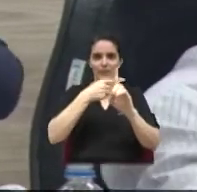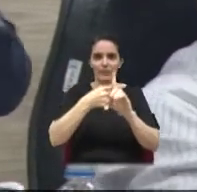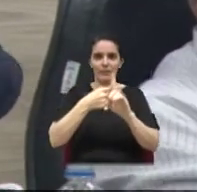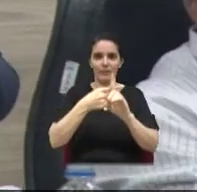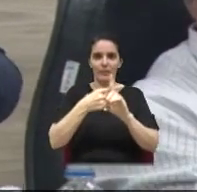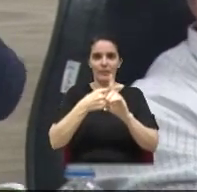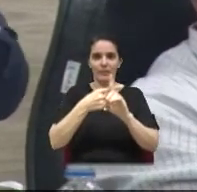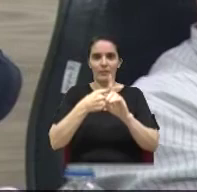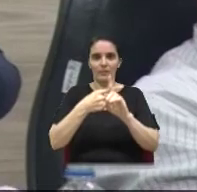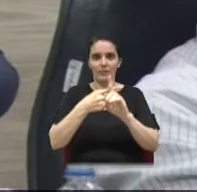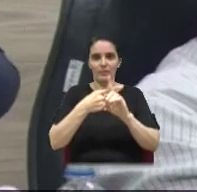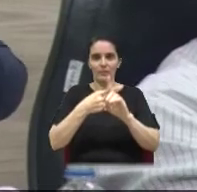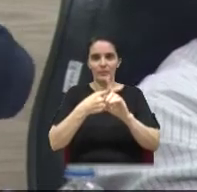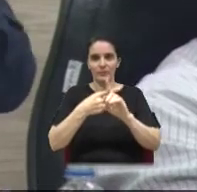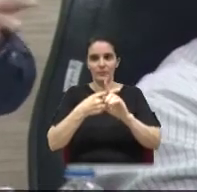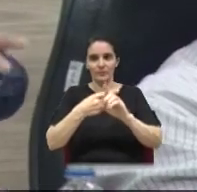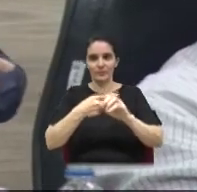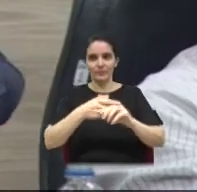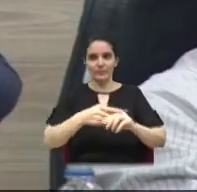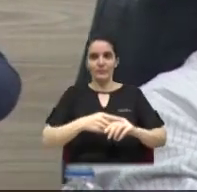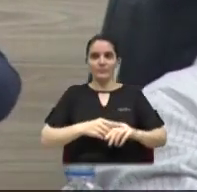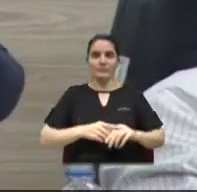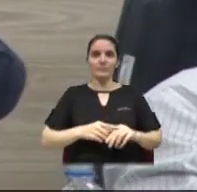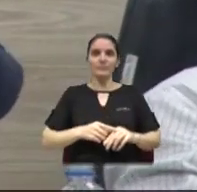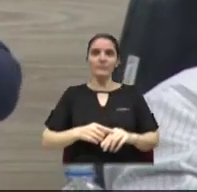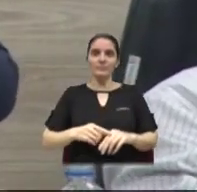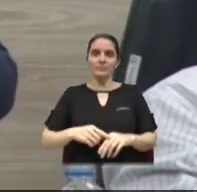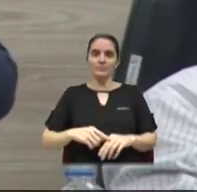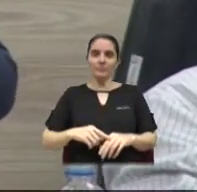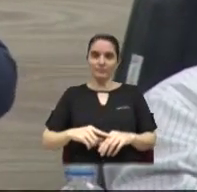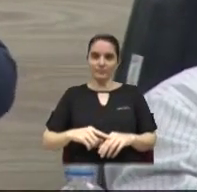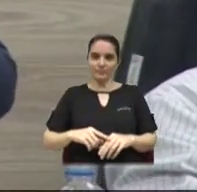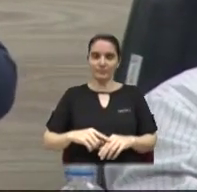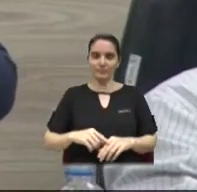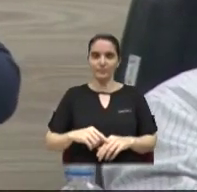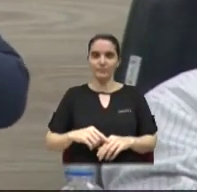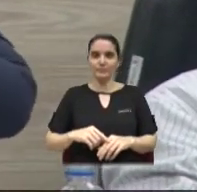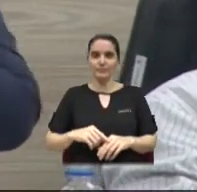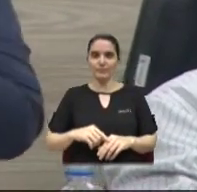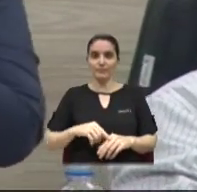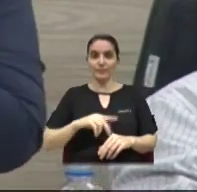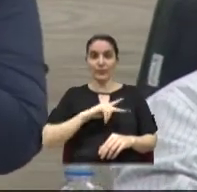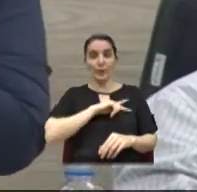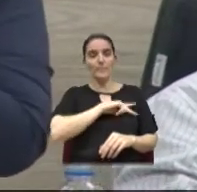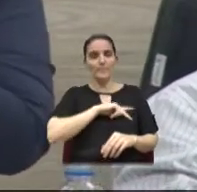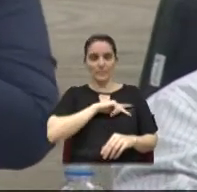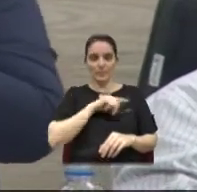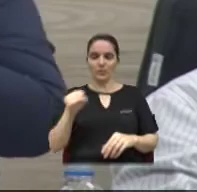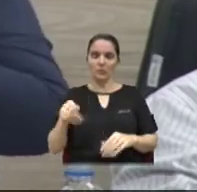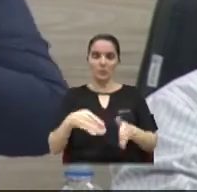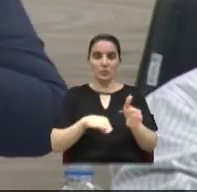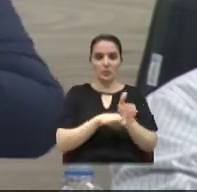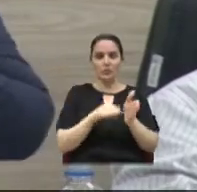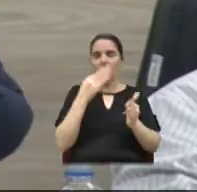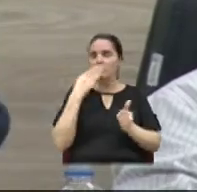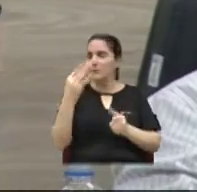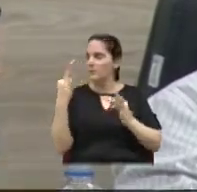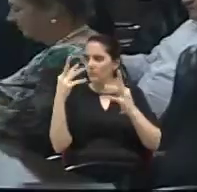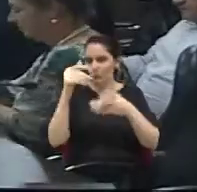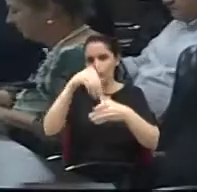gente lembra por uma situação, ou nos lembram do qual essa pessoa é merecida. Por isso eu peço a aprovação de todos. Muito